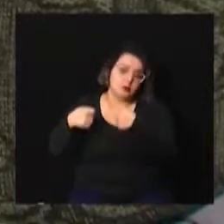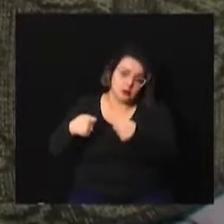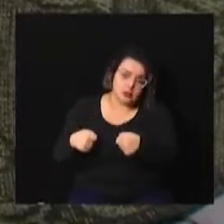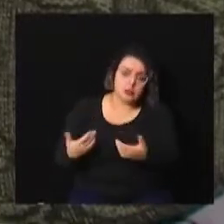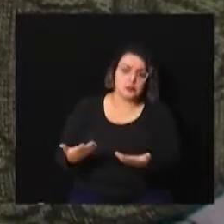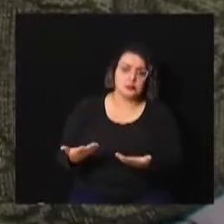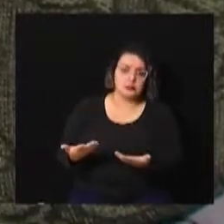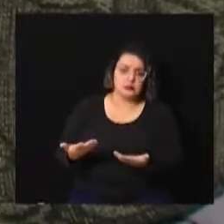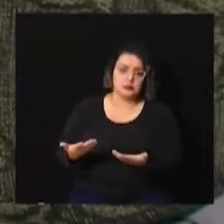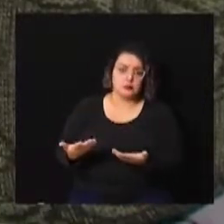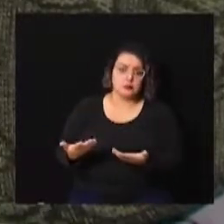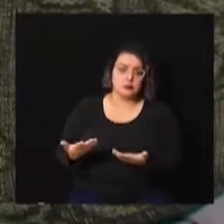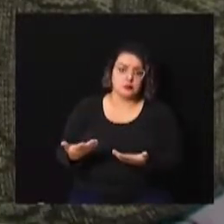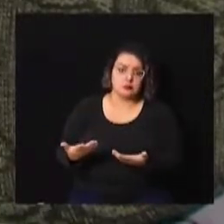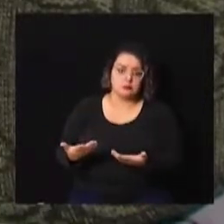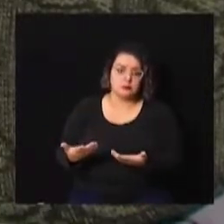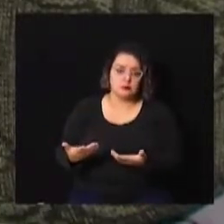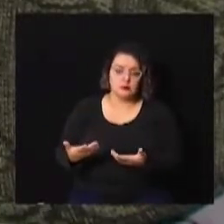tá precisando,